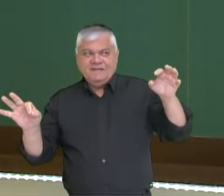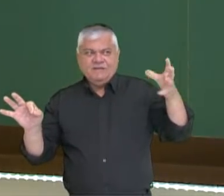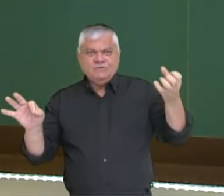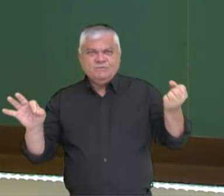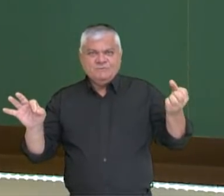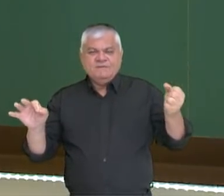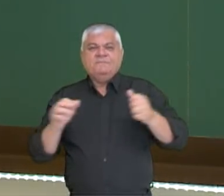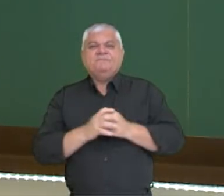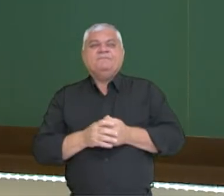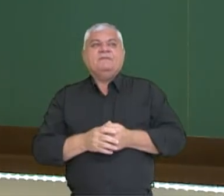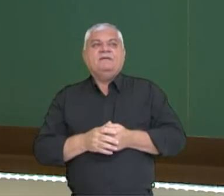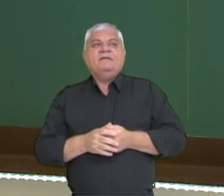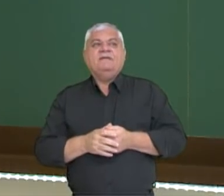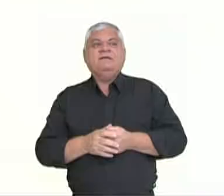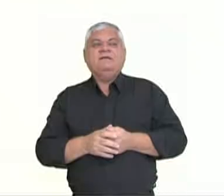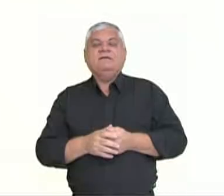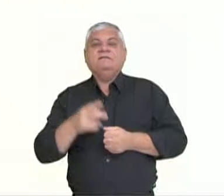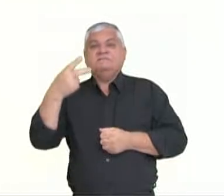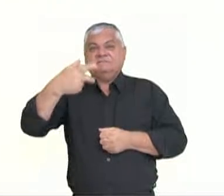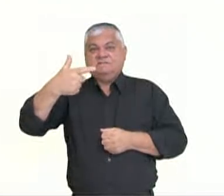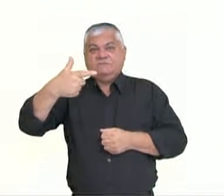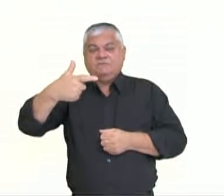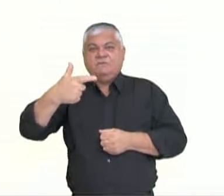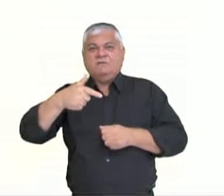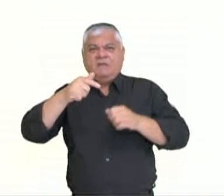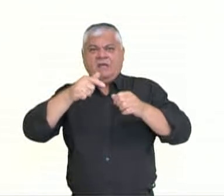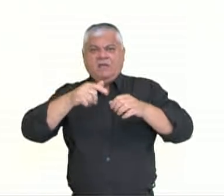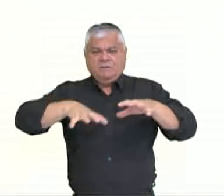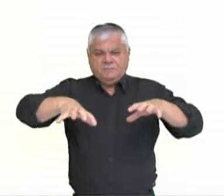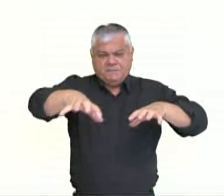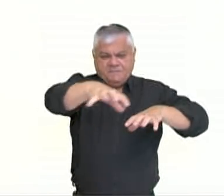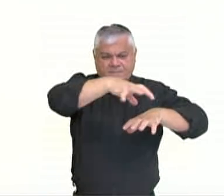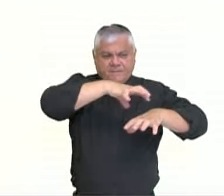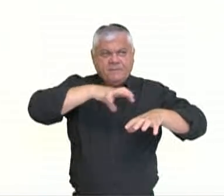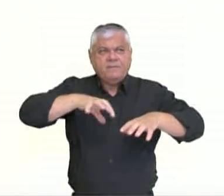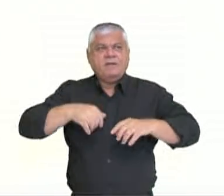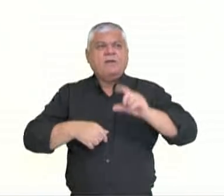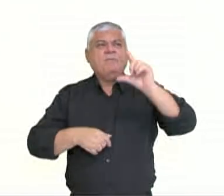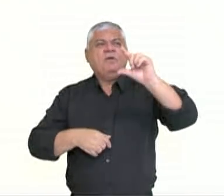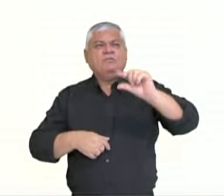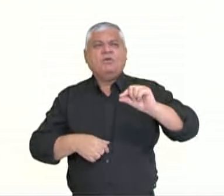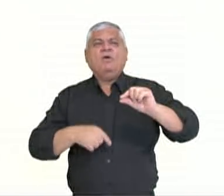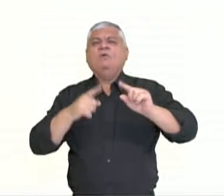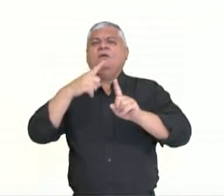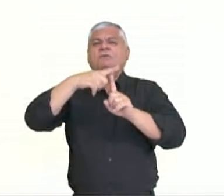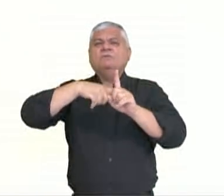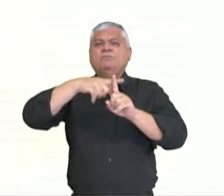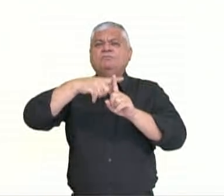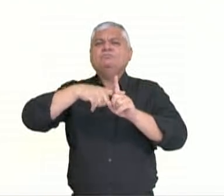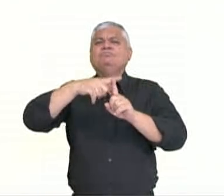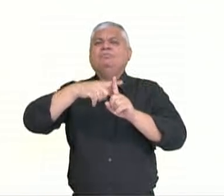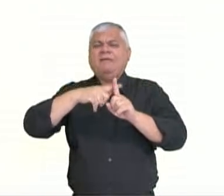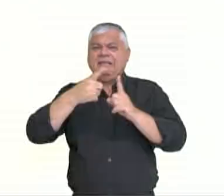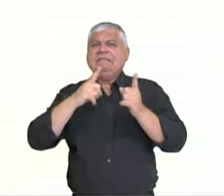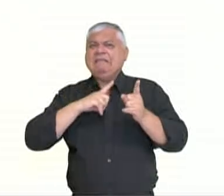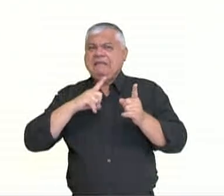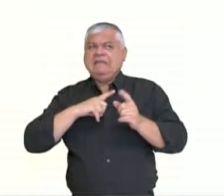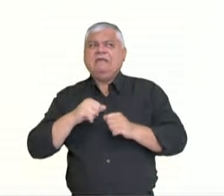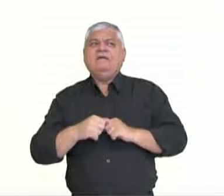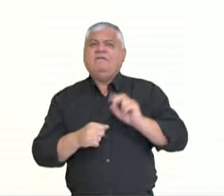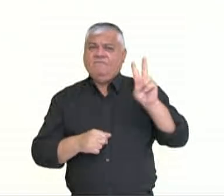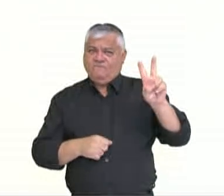ali. A outra, regiões que sofrem com uma menor umidade do ar costumam apresentar maior amplitude